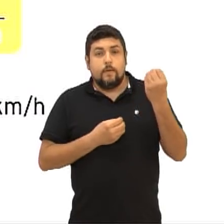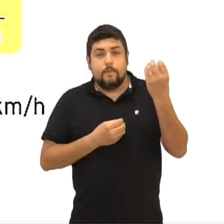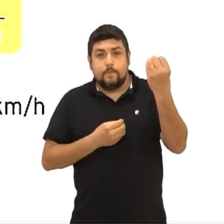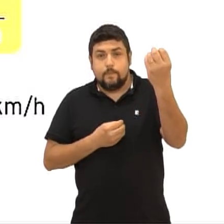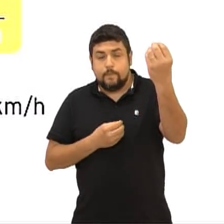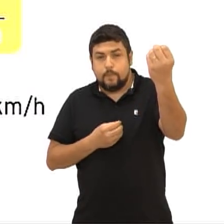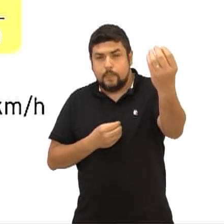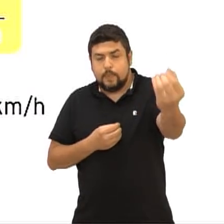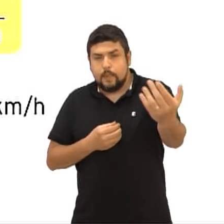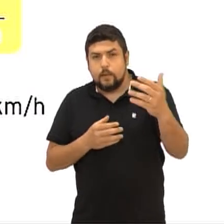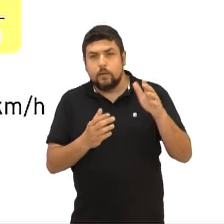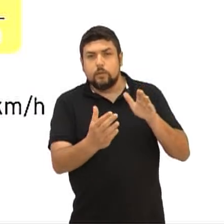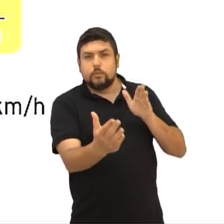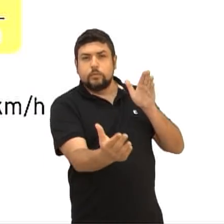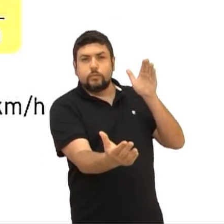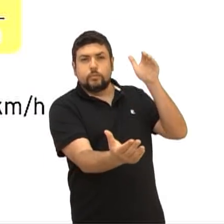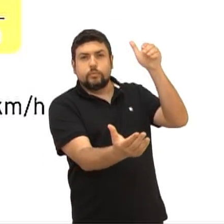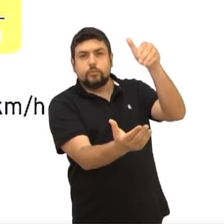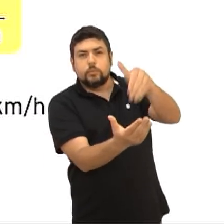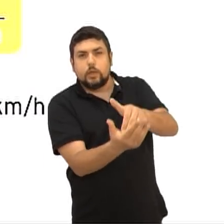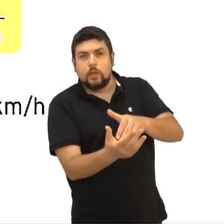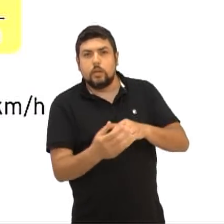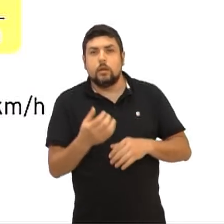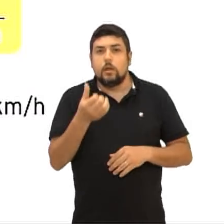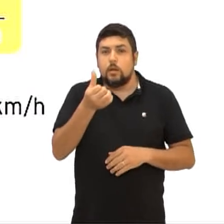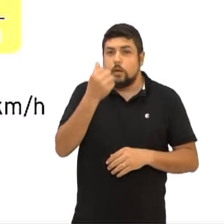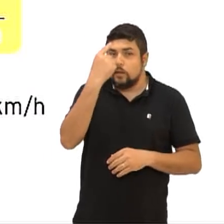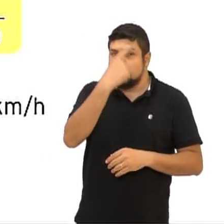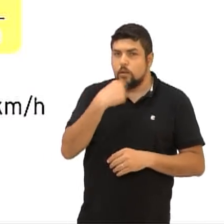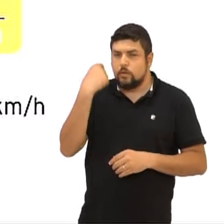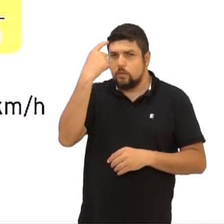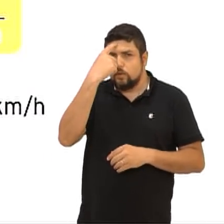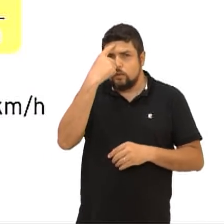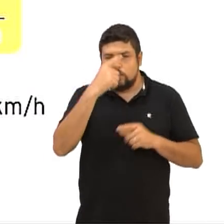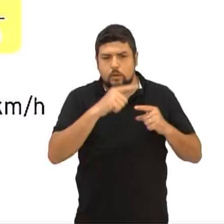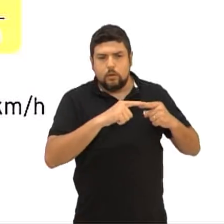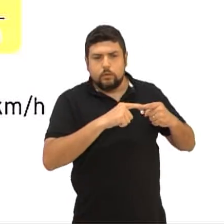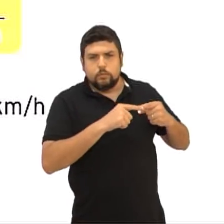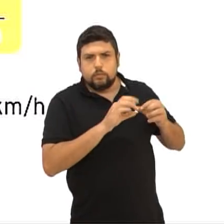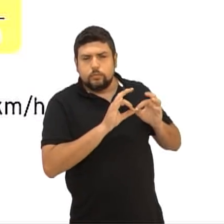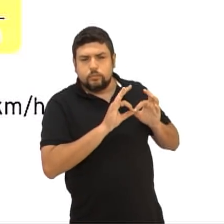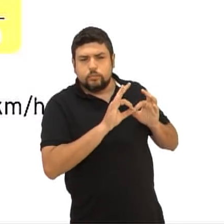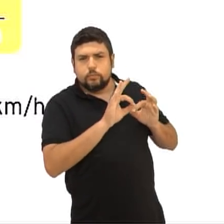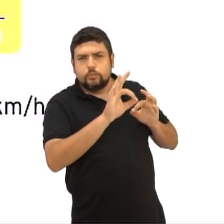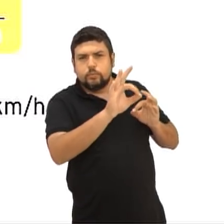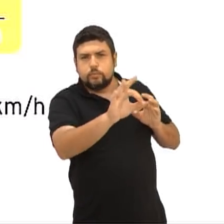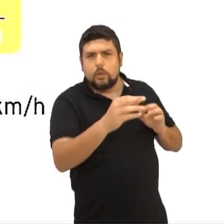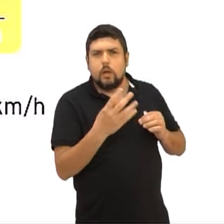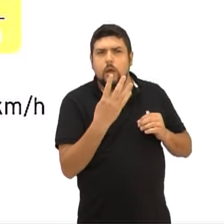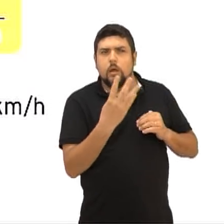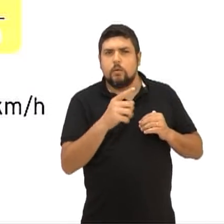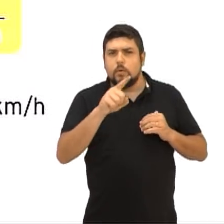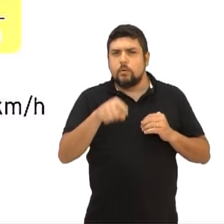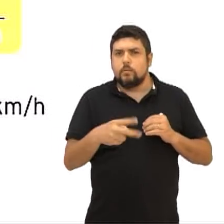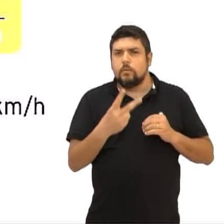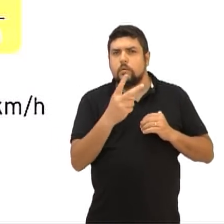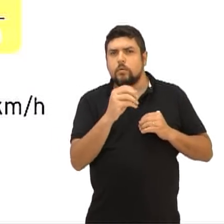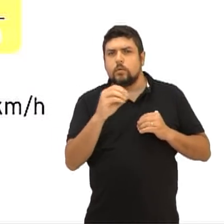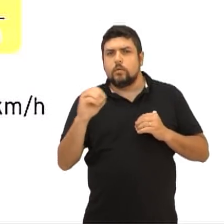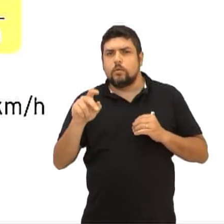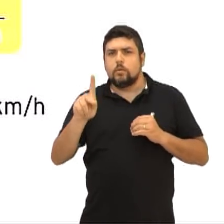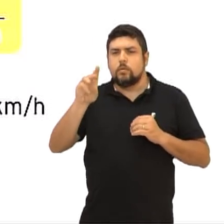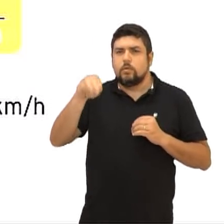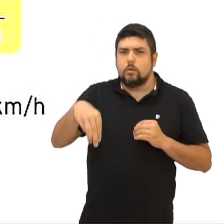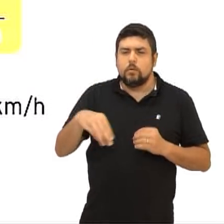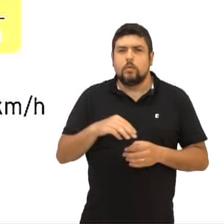demorou 6 horas e ele percorreu 4.200 quilômetros de avião. Em média,